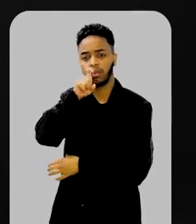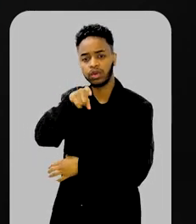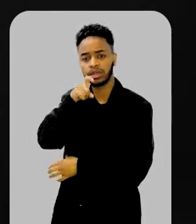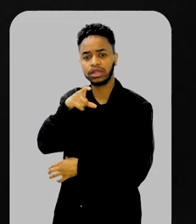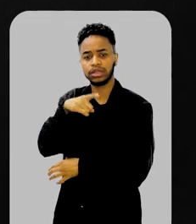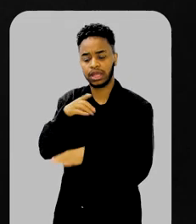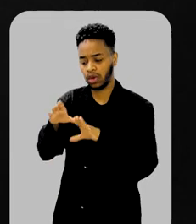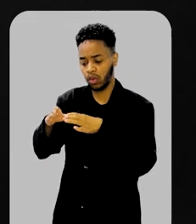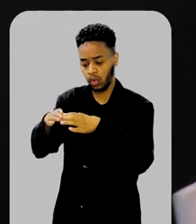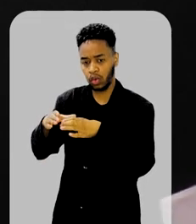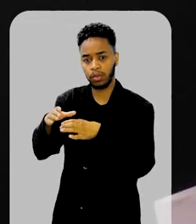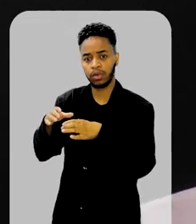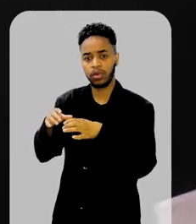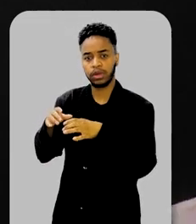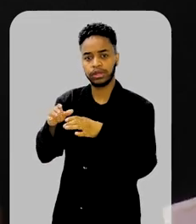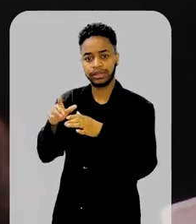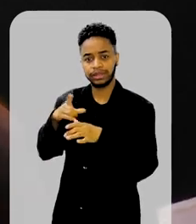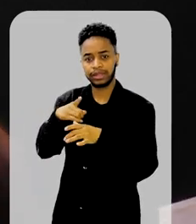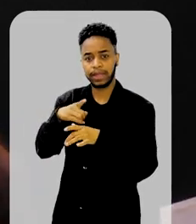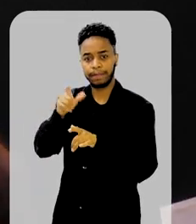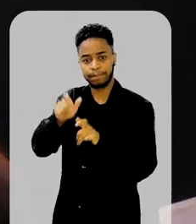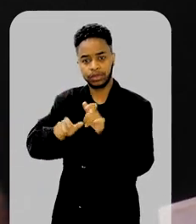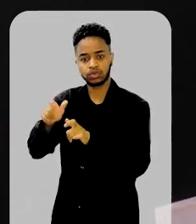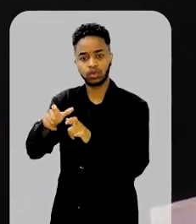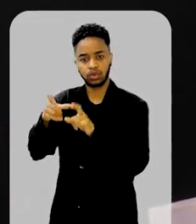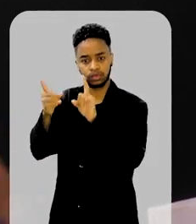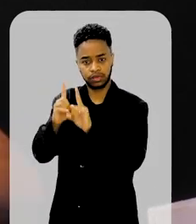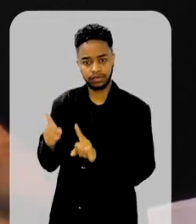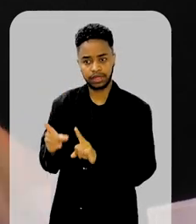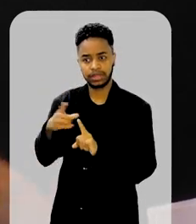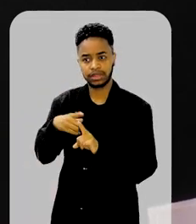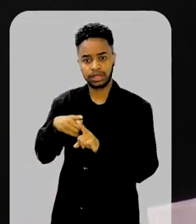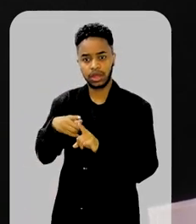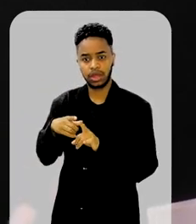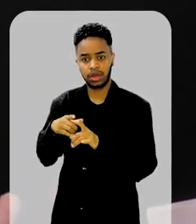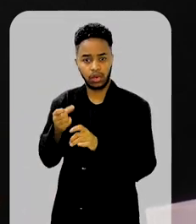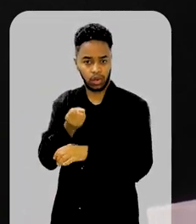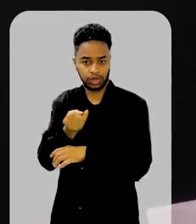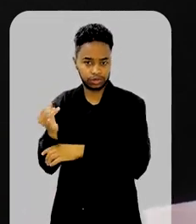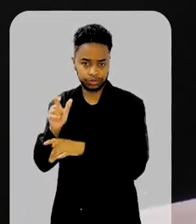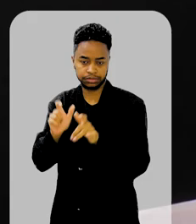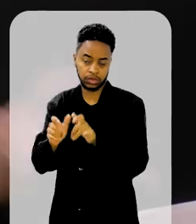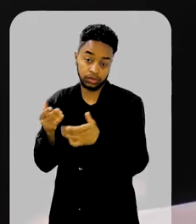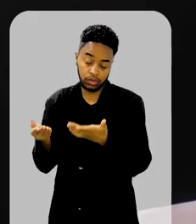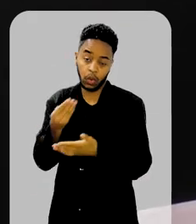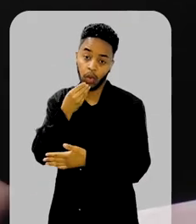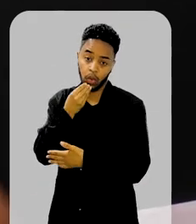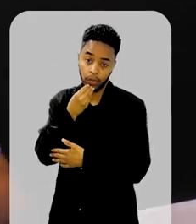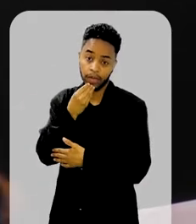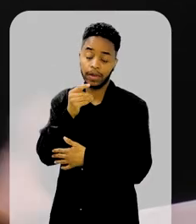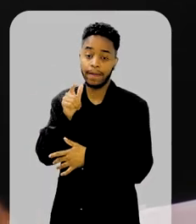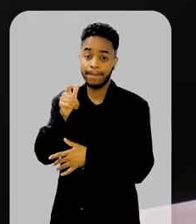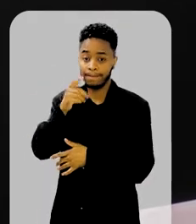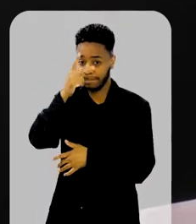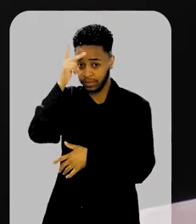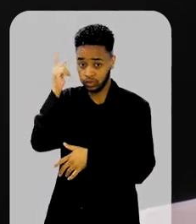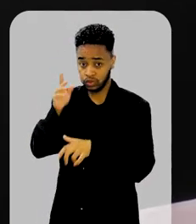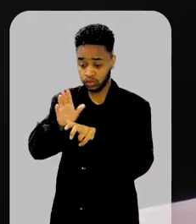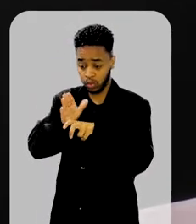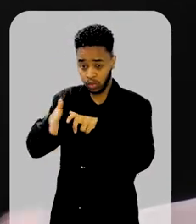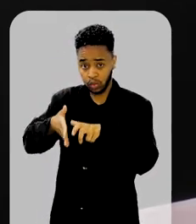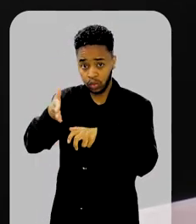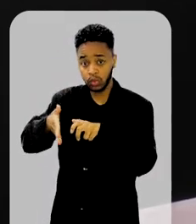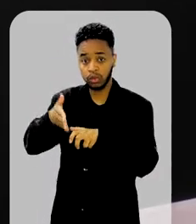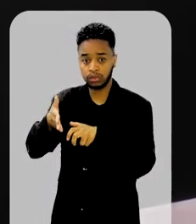eh pcd que a gente tinha um certo número em que você tinha uma burrinha sim e evidentemente aquelas pessoas da cadeira de rodas